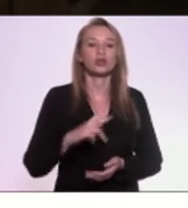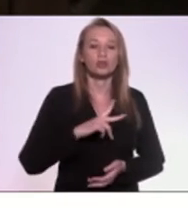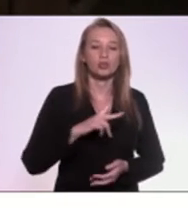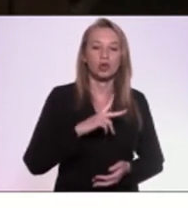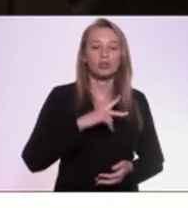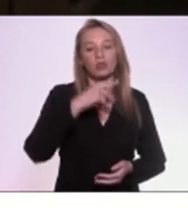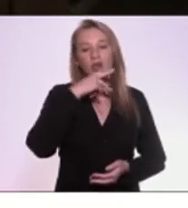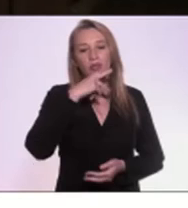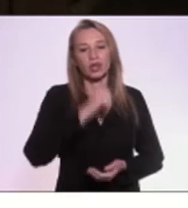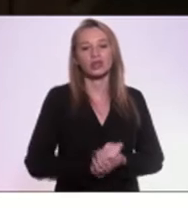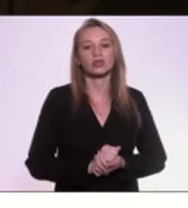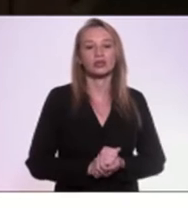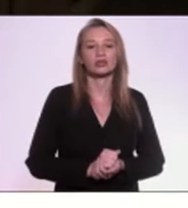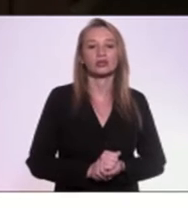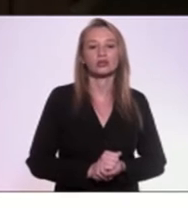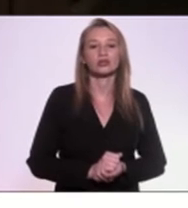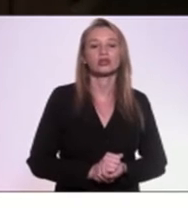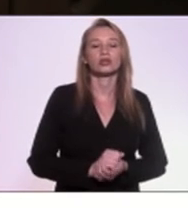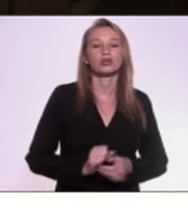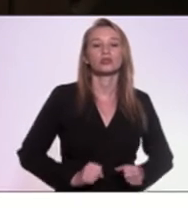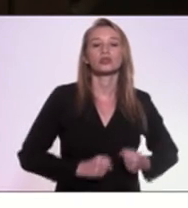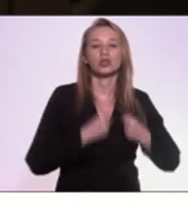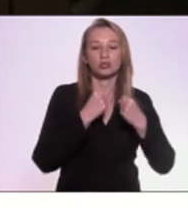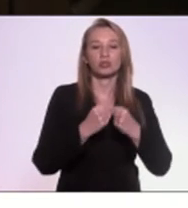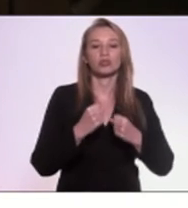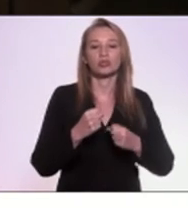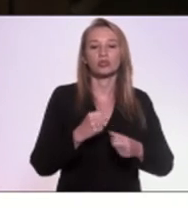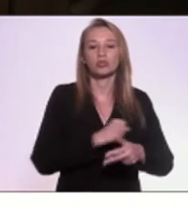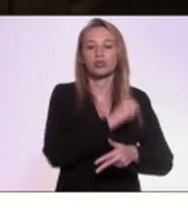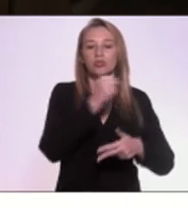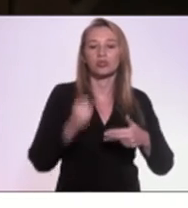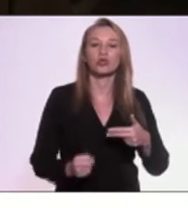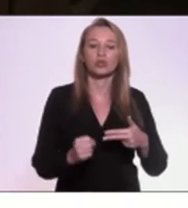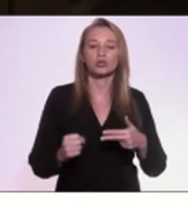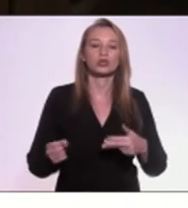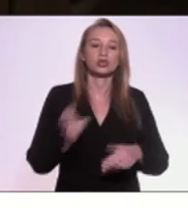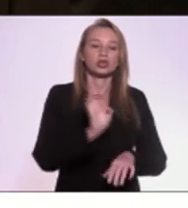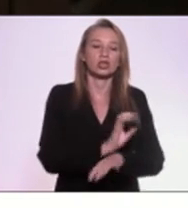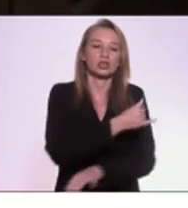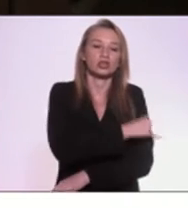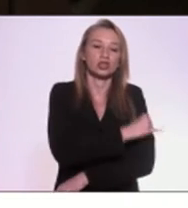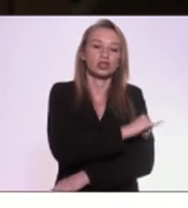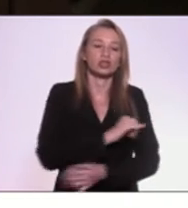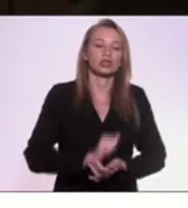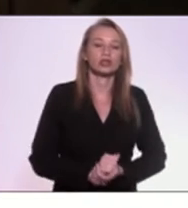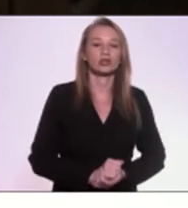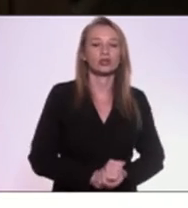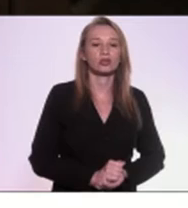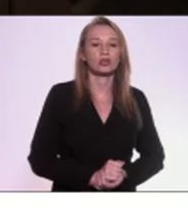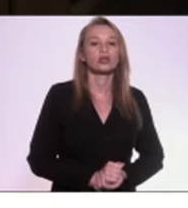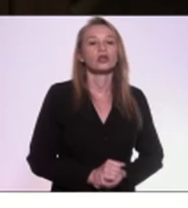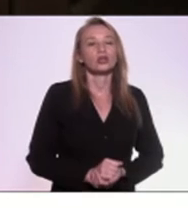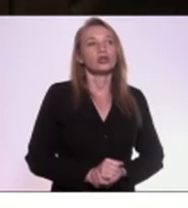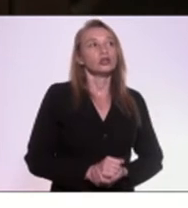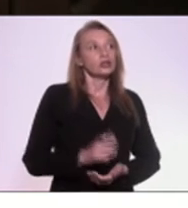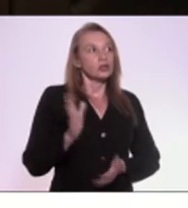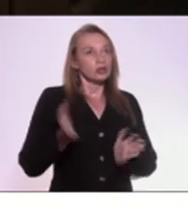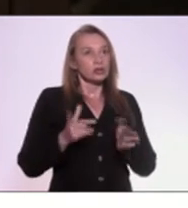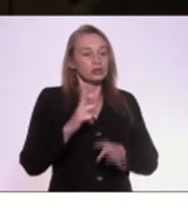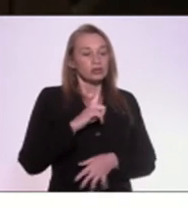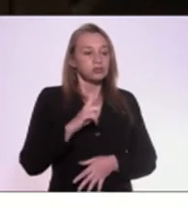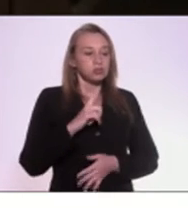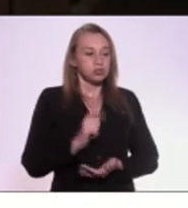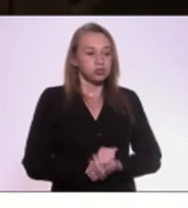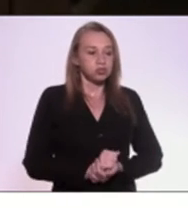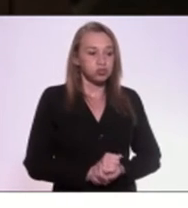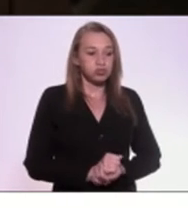parlamento, com as instâncias do poder público do Estado do Rio de Janeiro, com a Fundação de Amparo à Pesquisa do Estado. Aliás, hoje nós tivemos